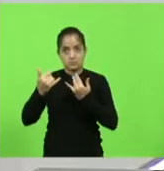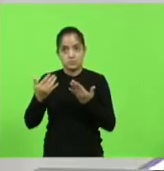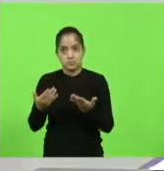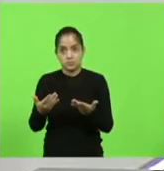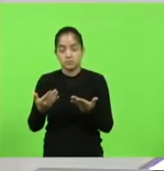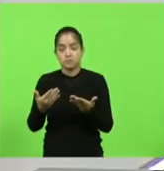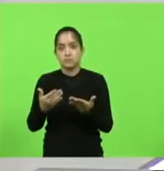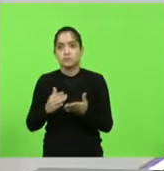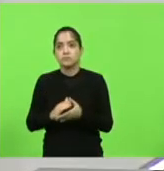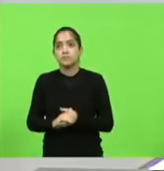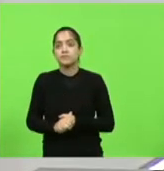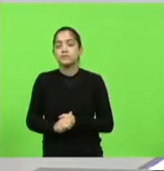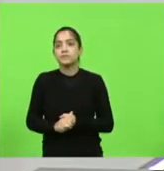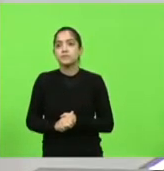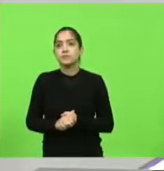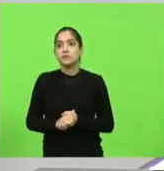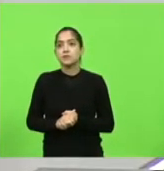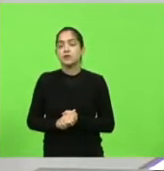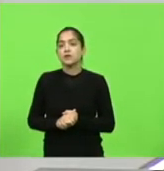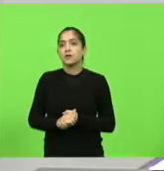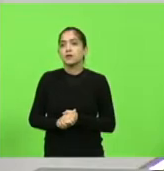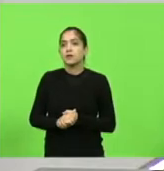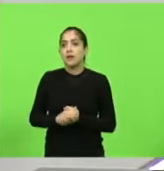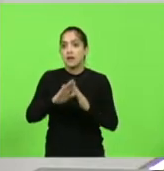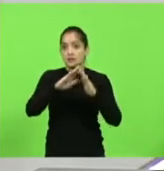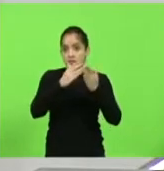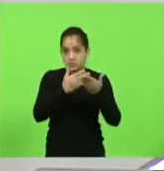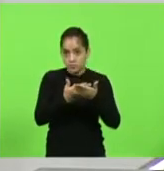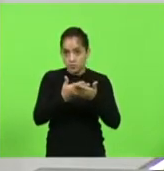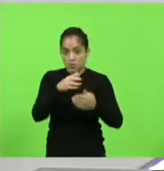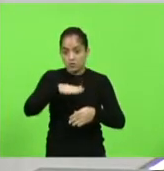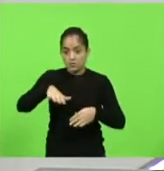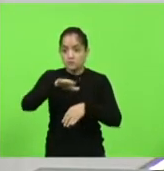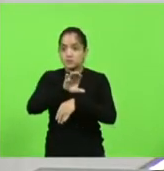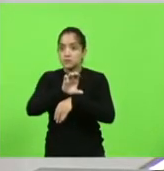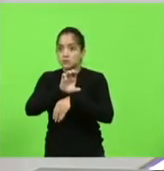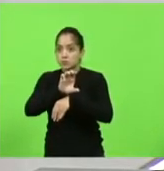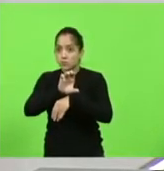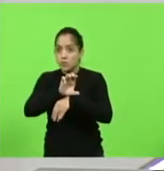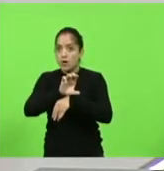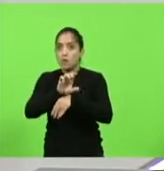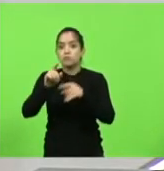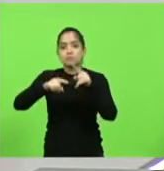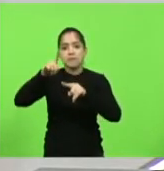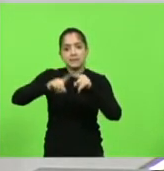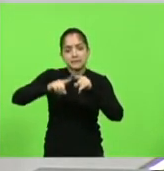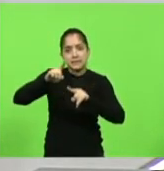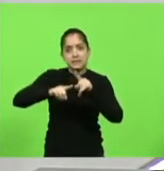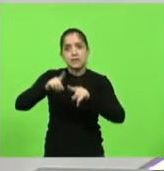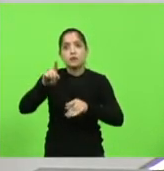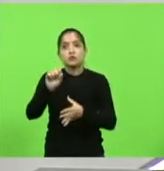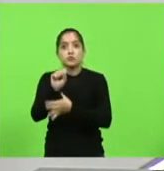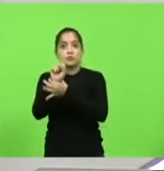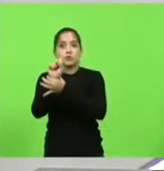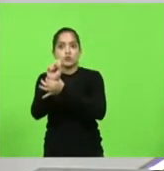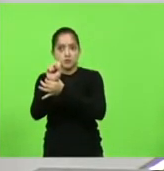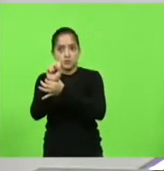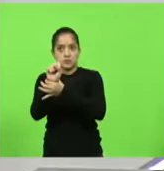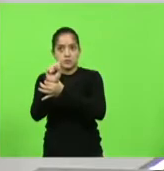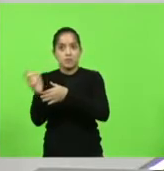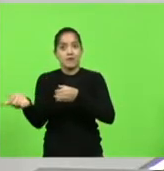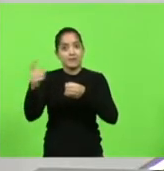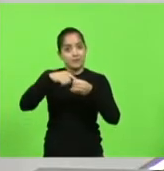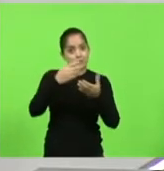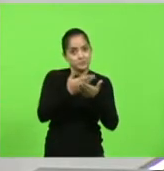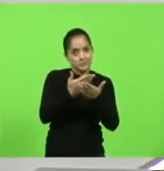acesso é de que as escolas da rede estadual estão recebendo equipamentos de proteção para o retorno